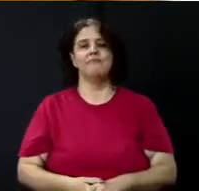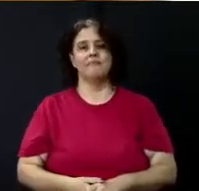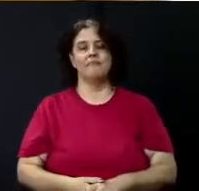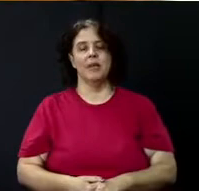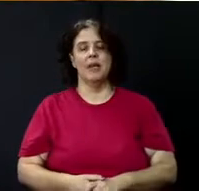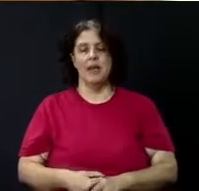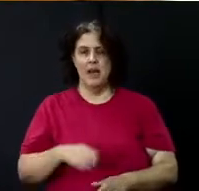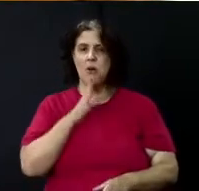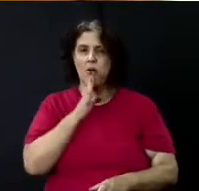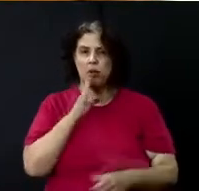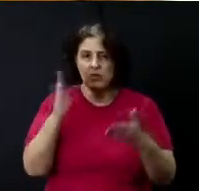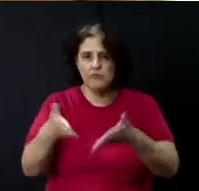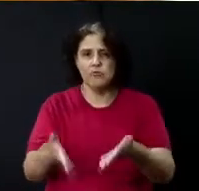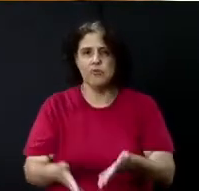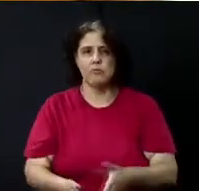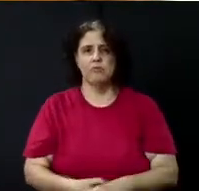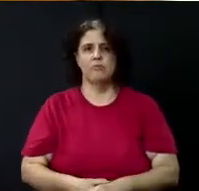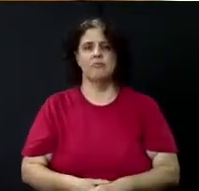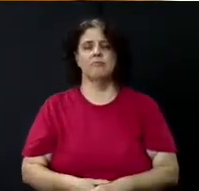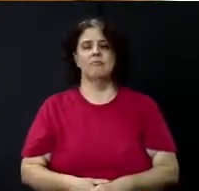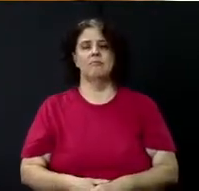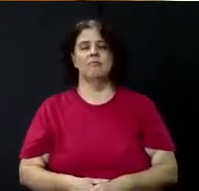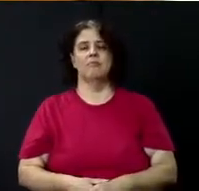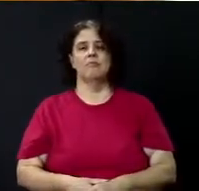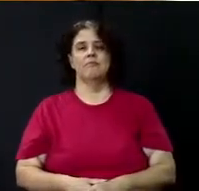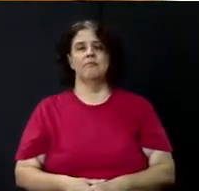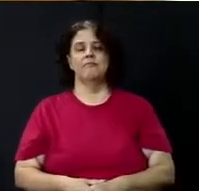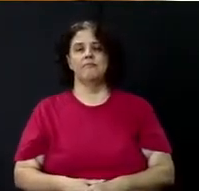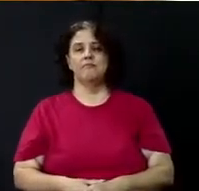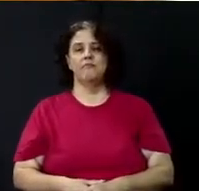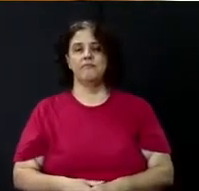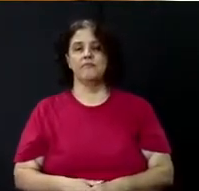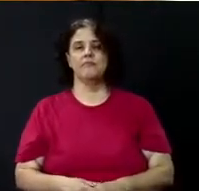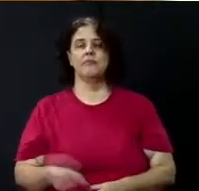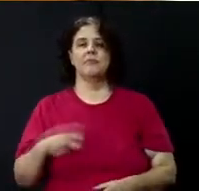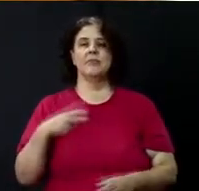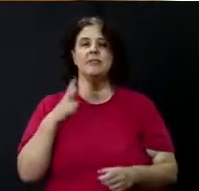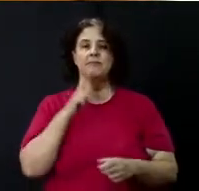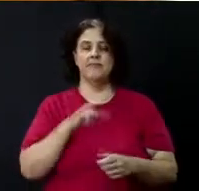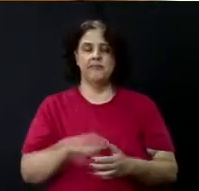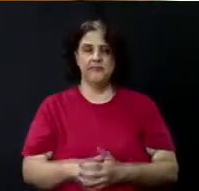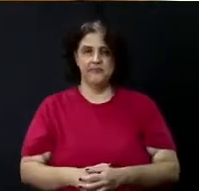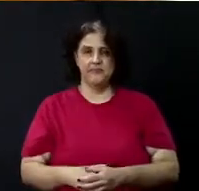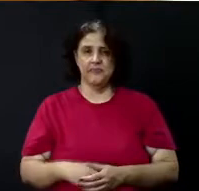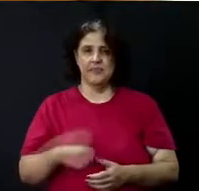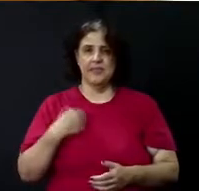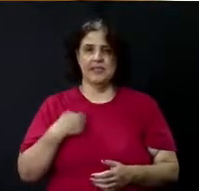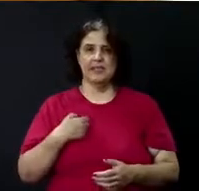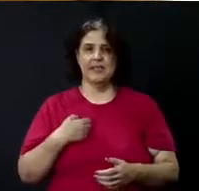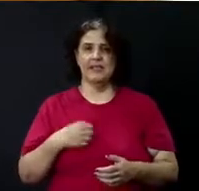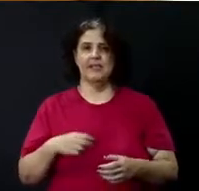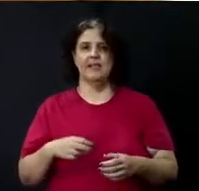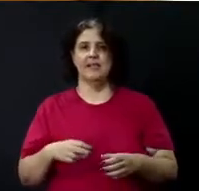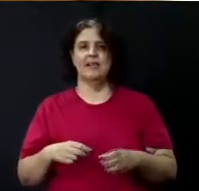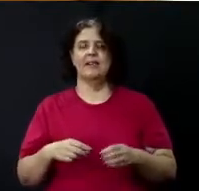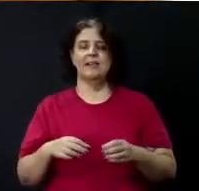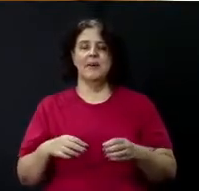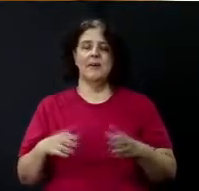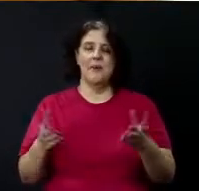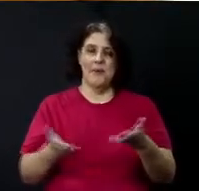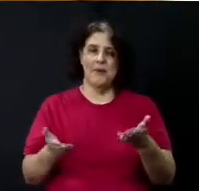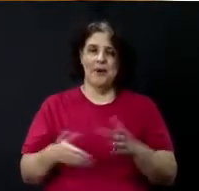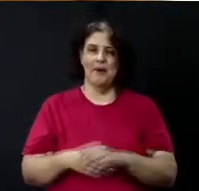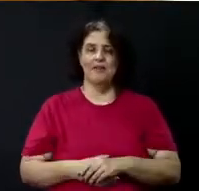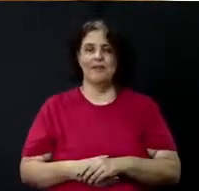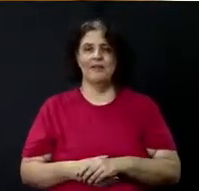tempo atrás, numa novela muito antiga, ficou famoso, se fosse hoje, se tornaria meme, provavelmente.